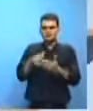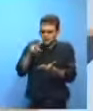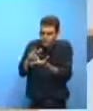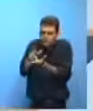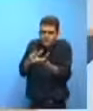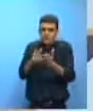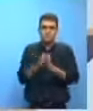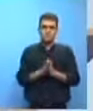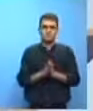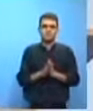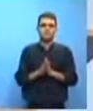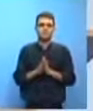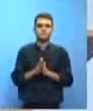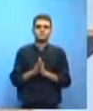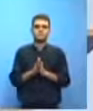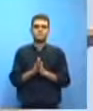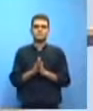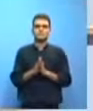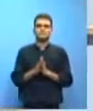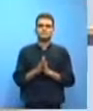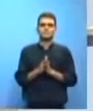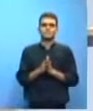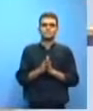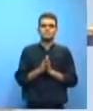Esse homem nunca enganou.